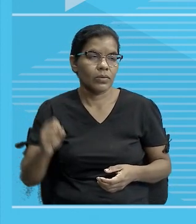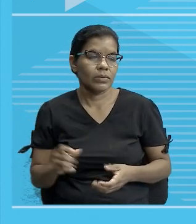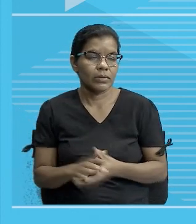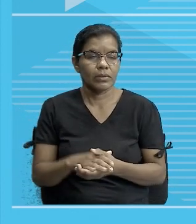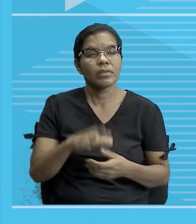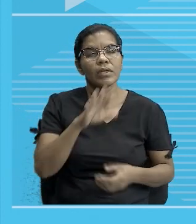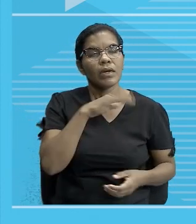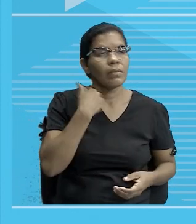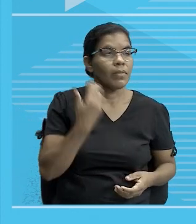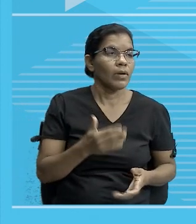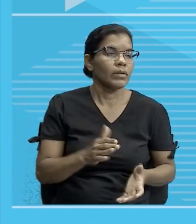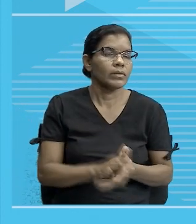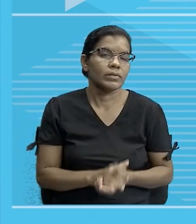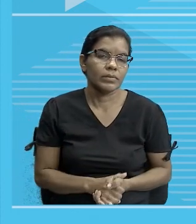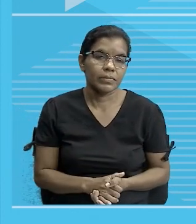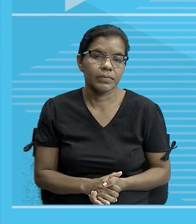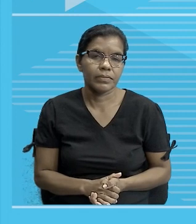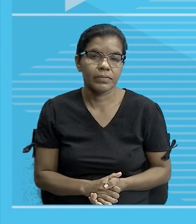mortos